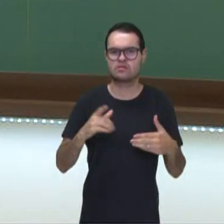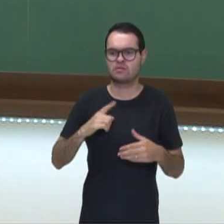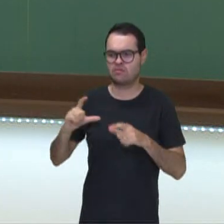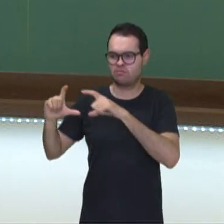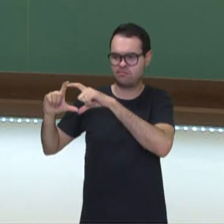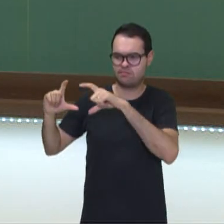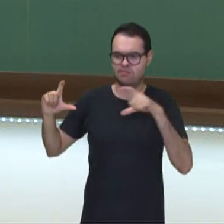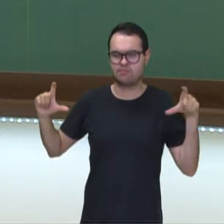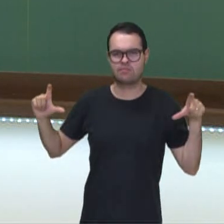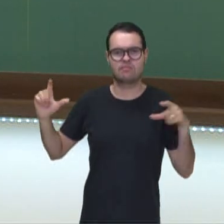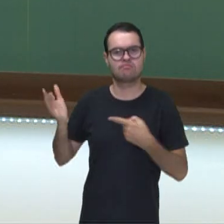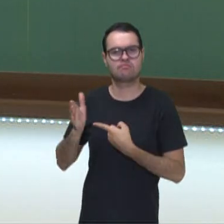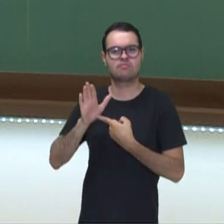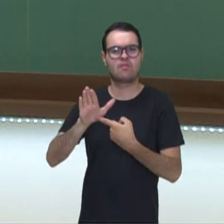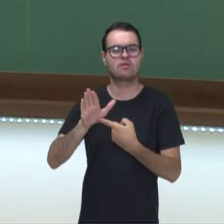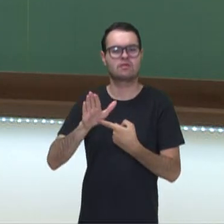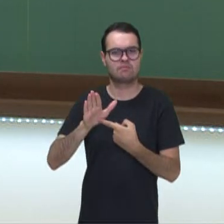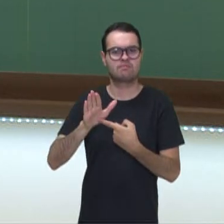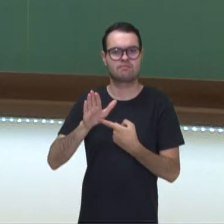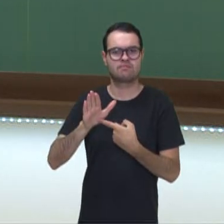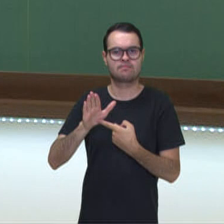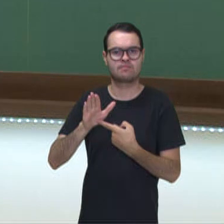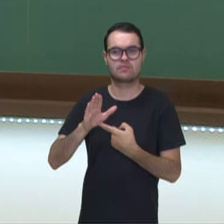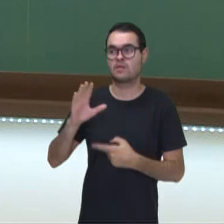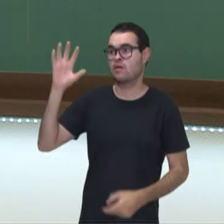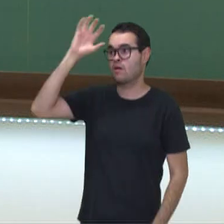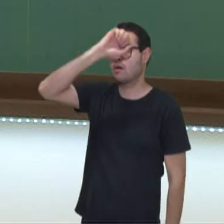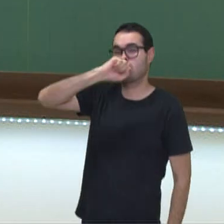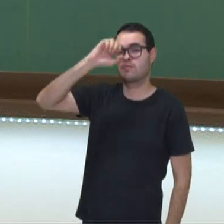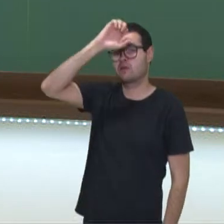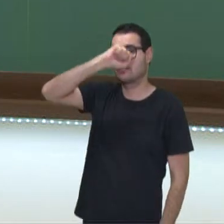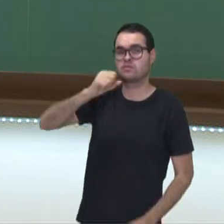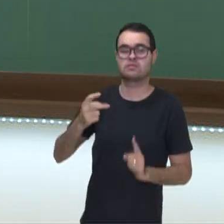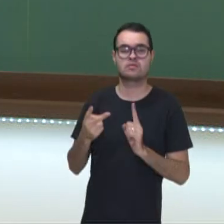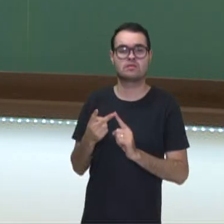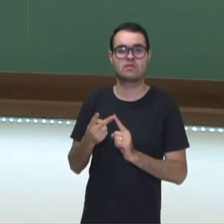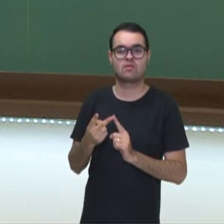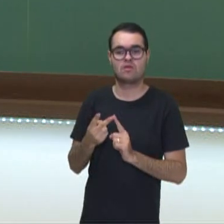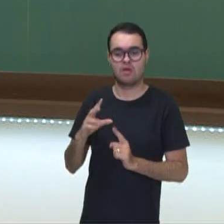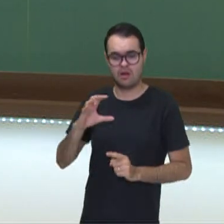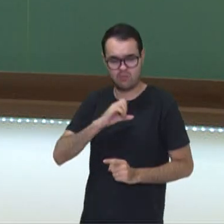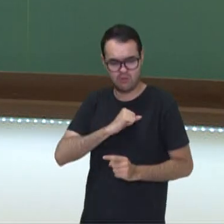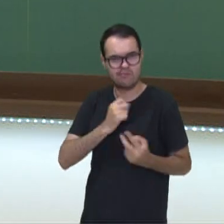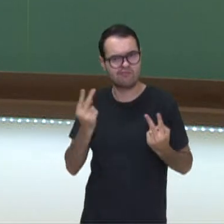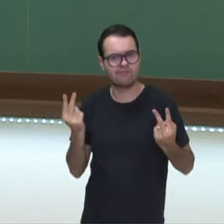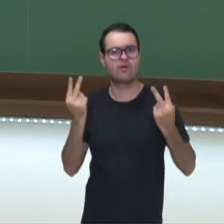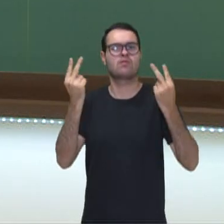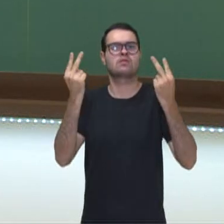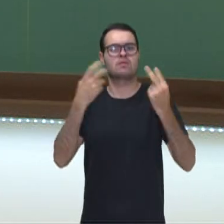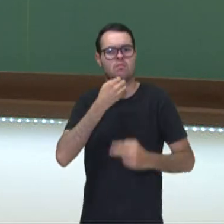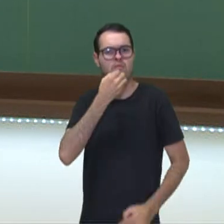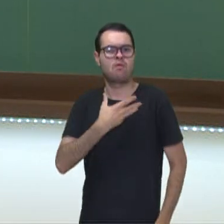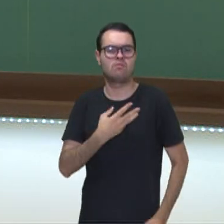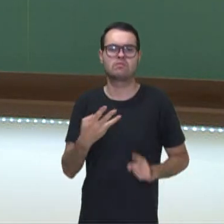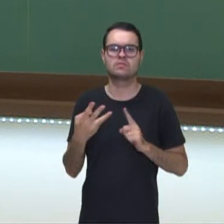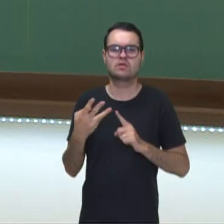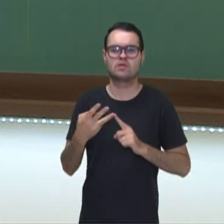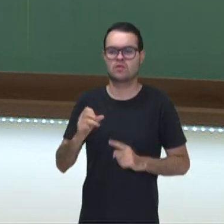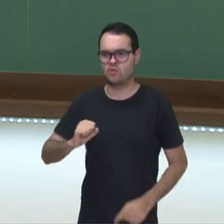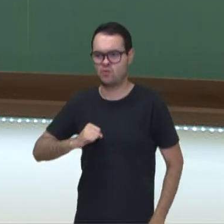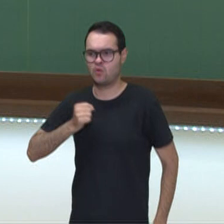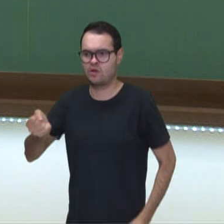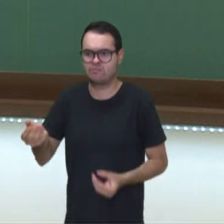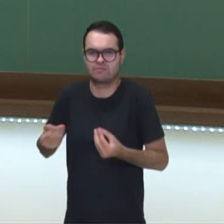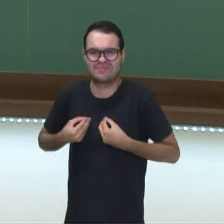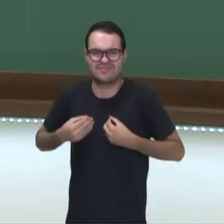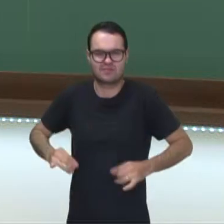tirinha toda, nos proporciona a aprendizagem, o valor do amor e o sofrimento que o ódio